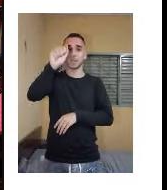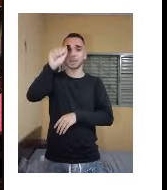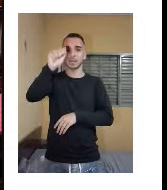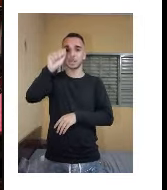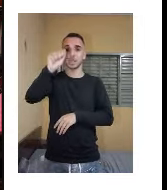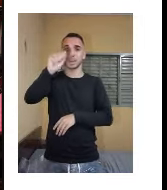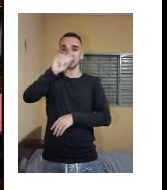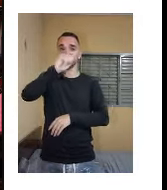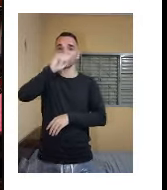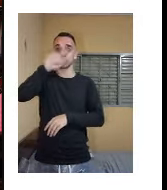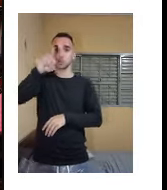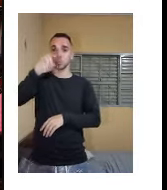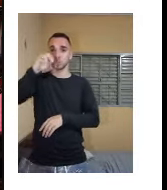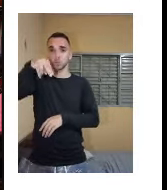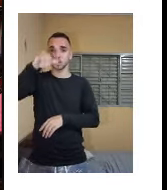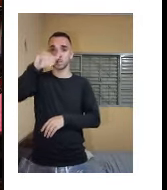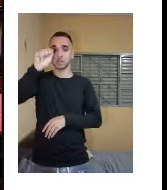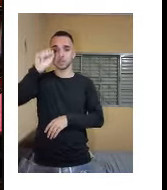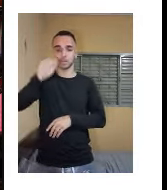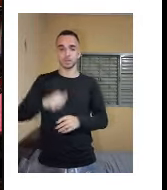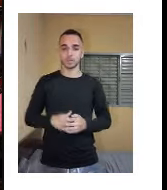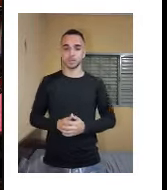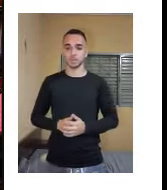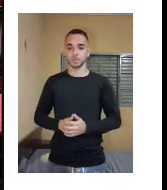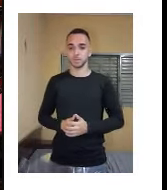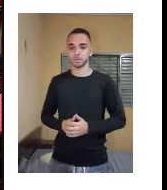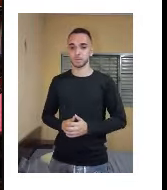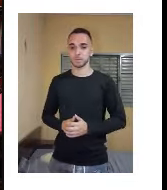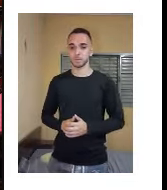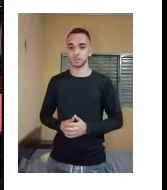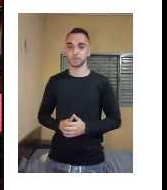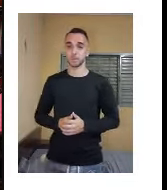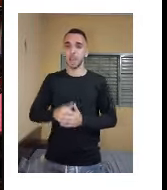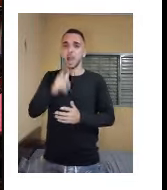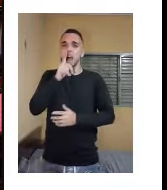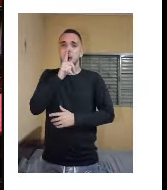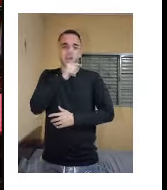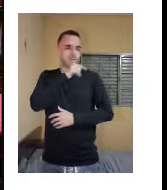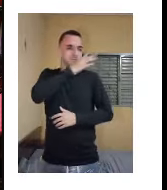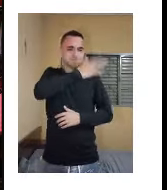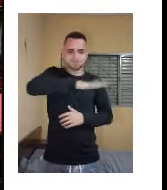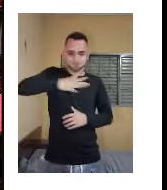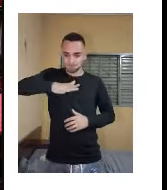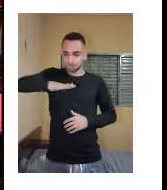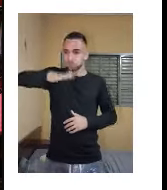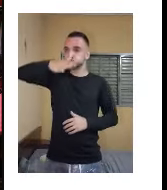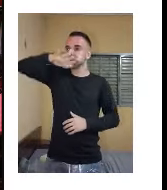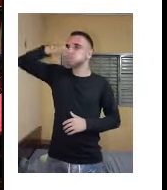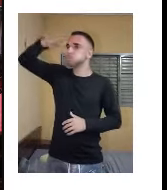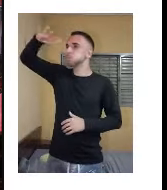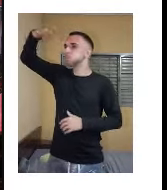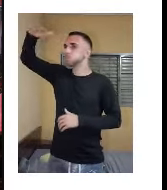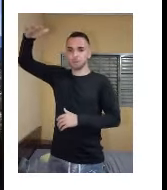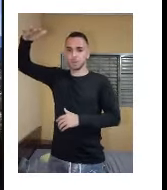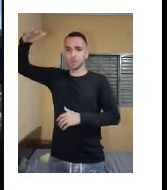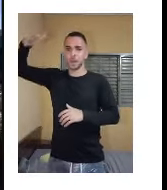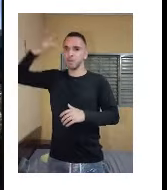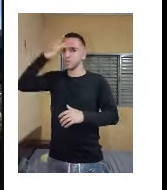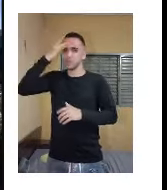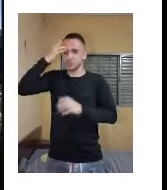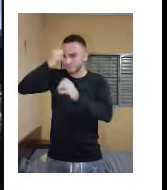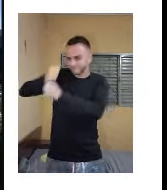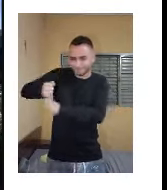foram afetadas pelas enchentes recordes nos rios Negros, Amazonas e Solimões.